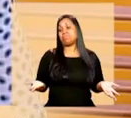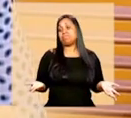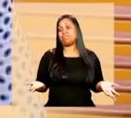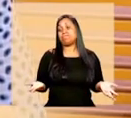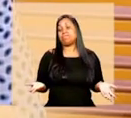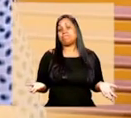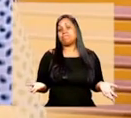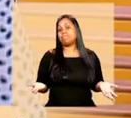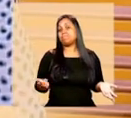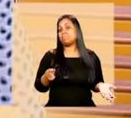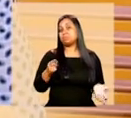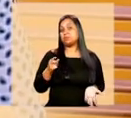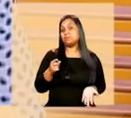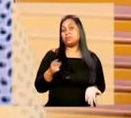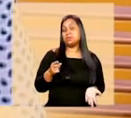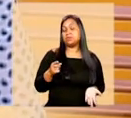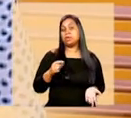que